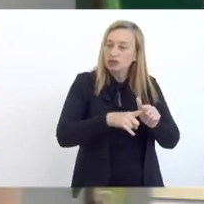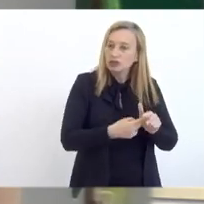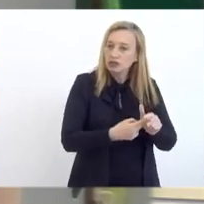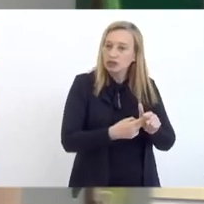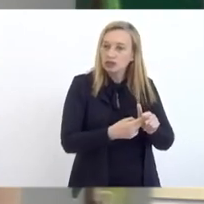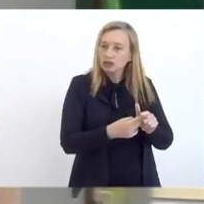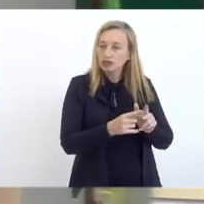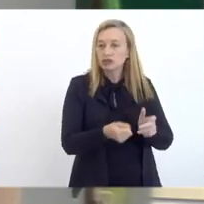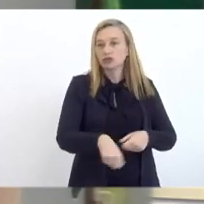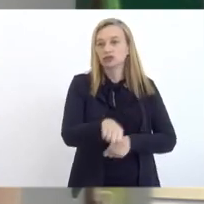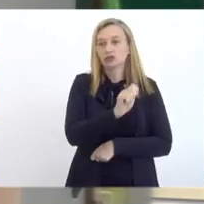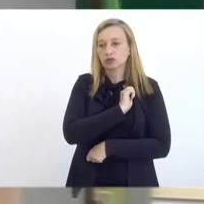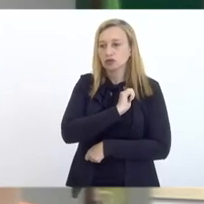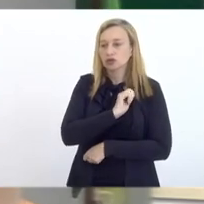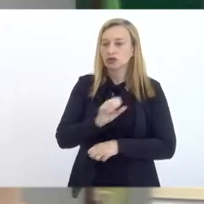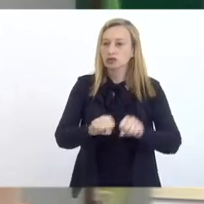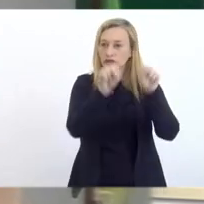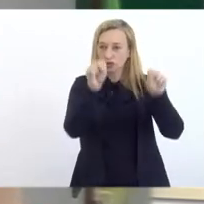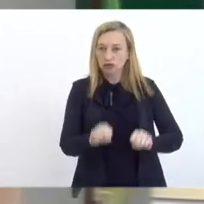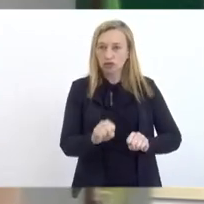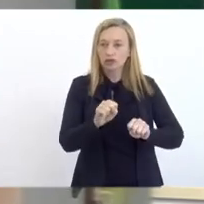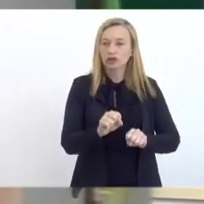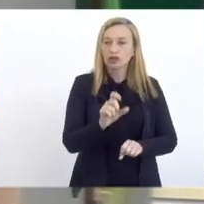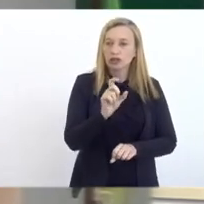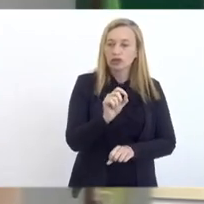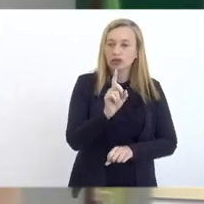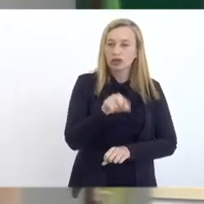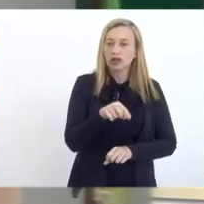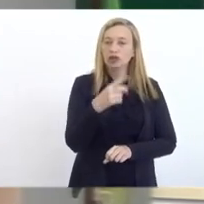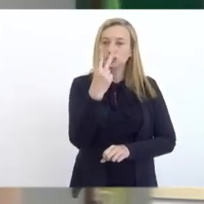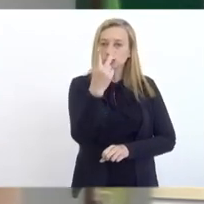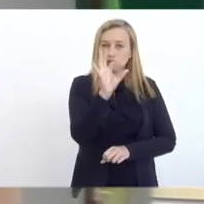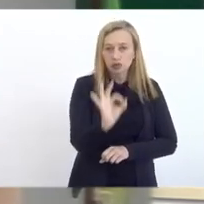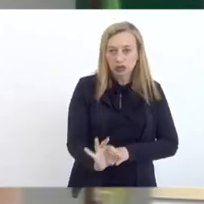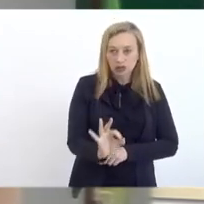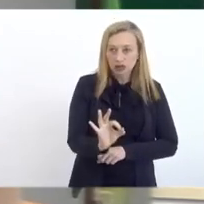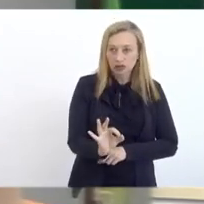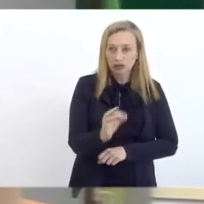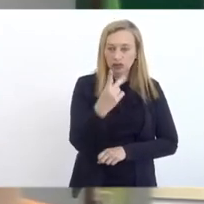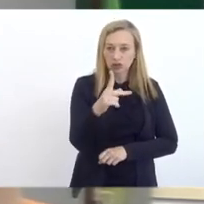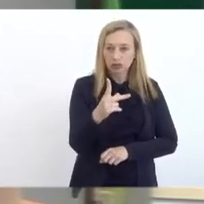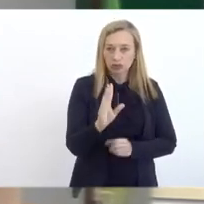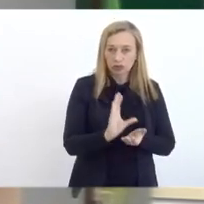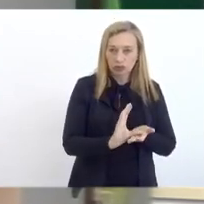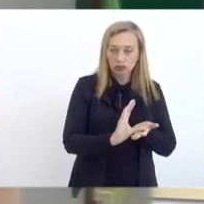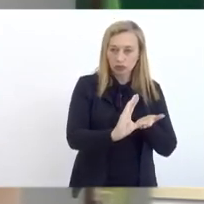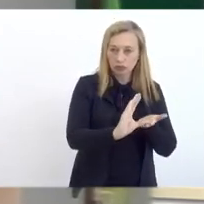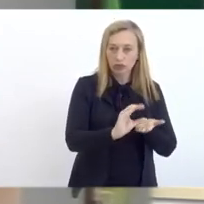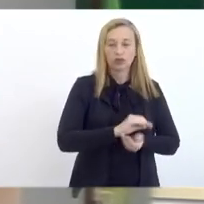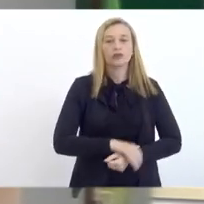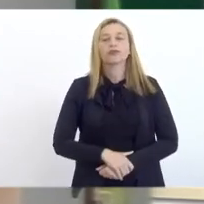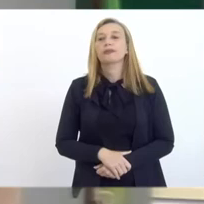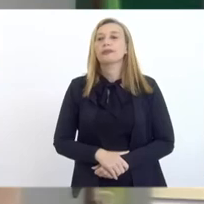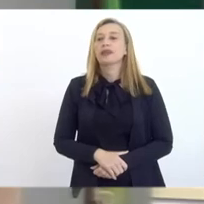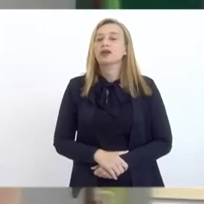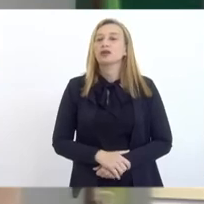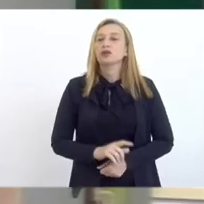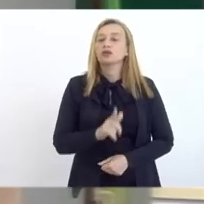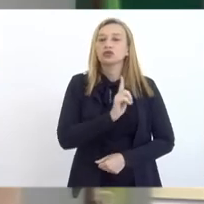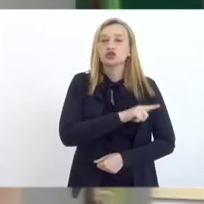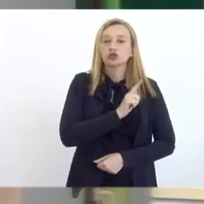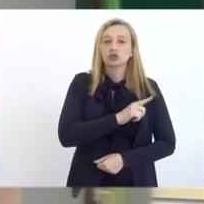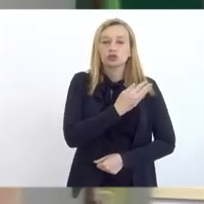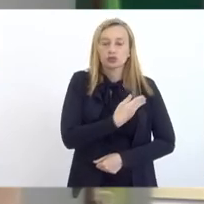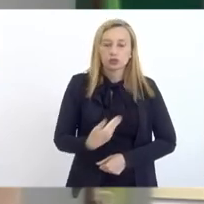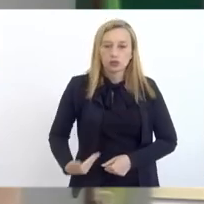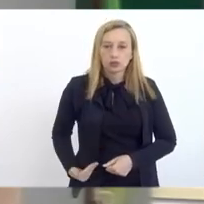regime de recuperação fiscal, que é 2% das suas receitas. O gestor